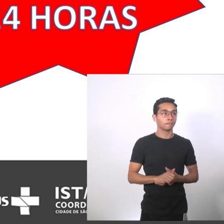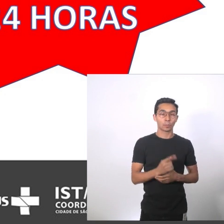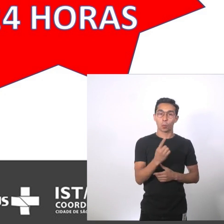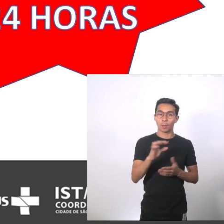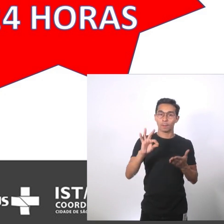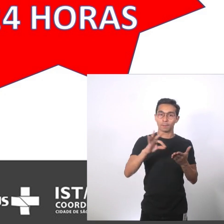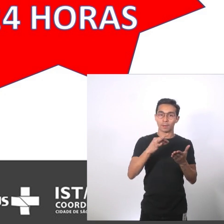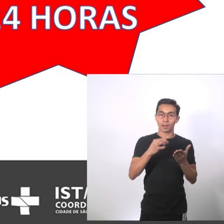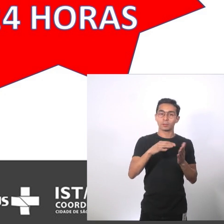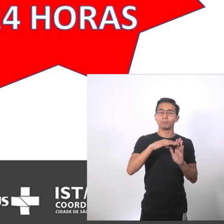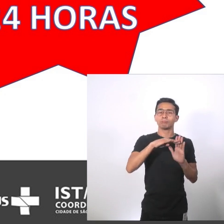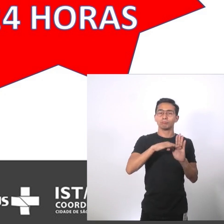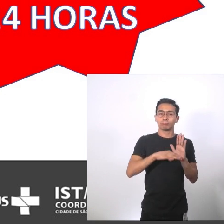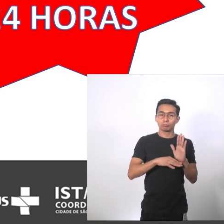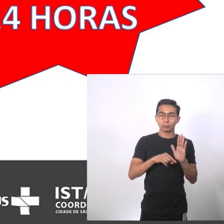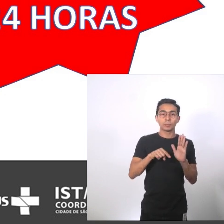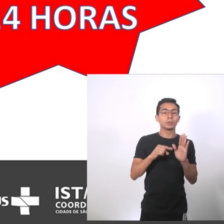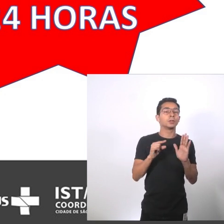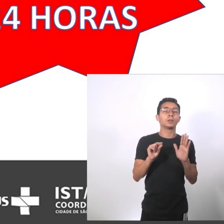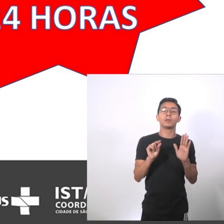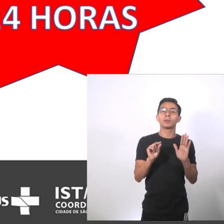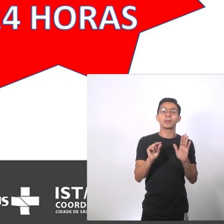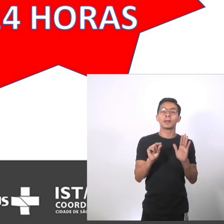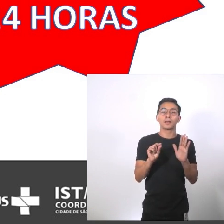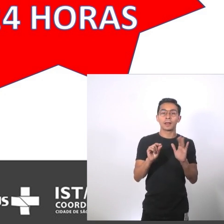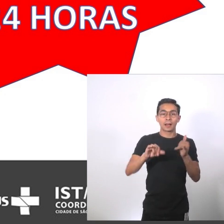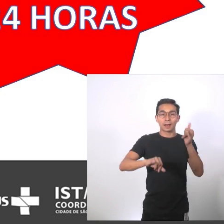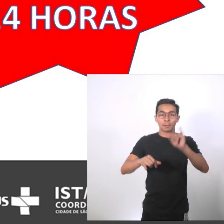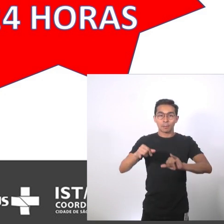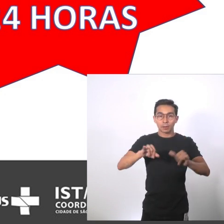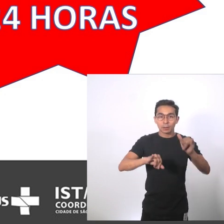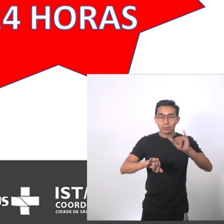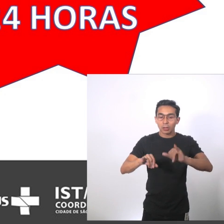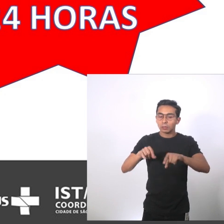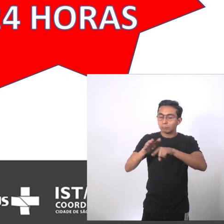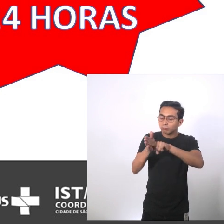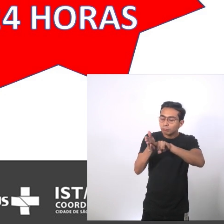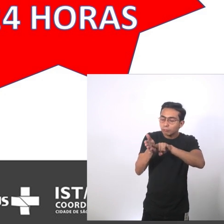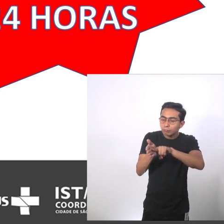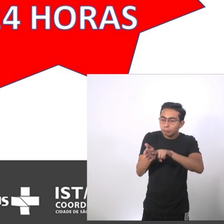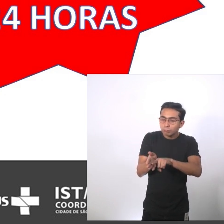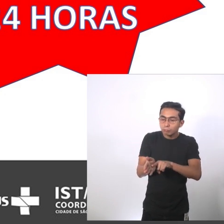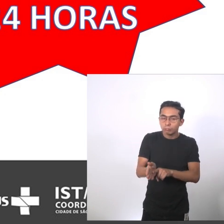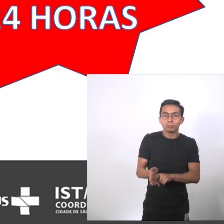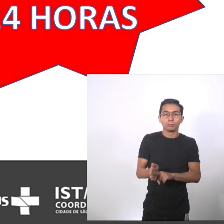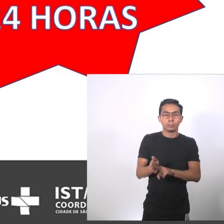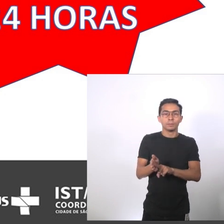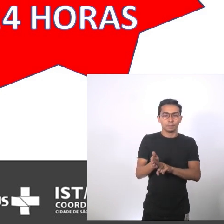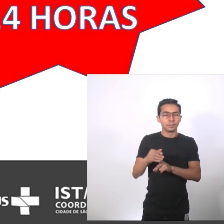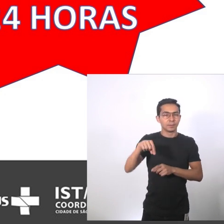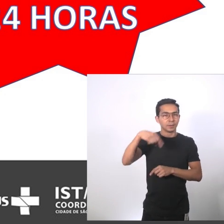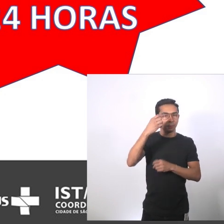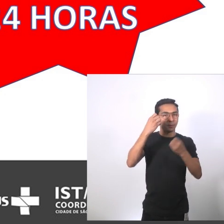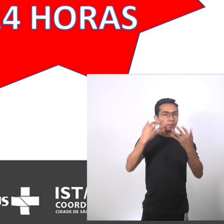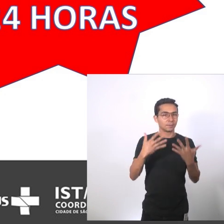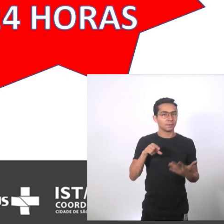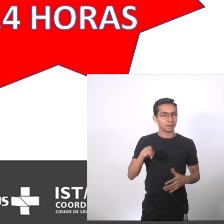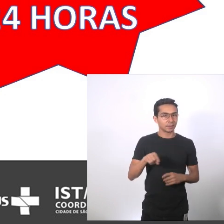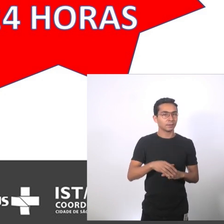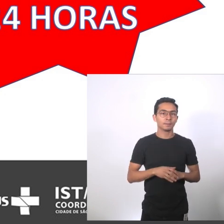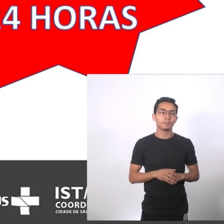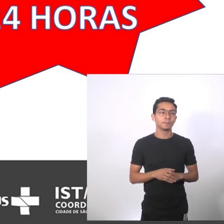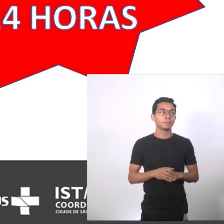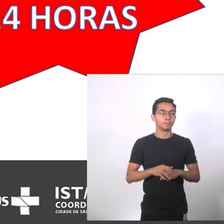ela vai na coleta, no exame laboratorial, e a gente vai falar isso mais para frente. Então, quando você